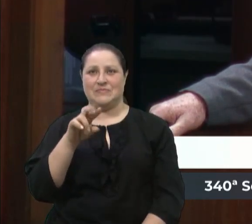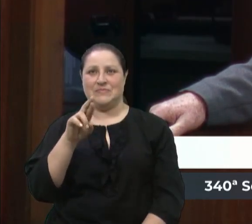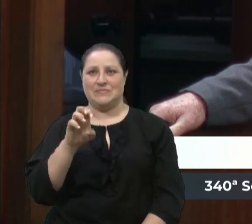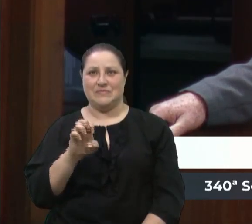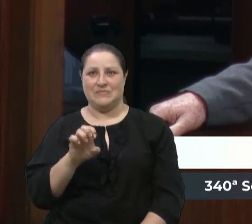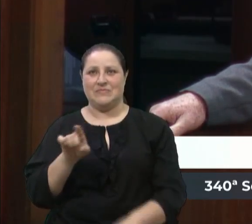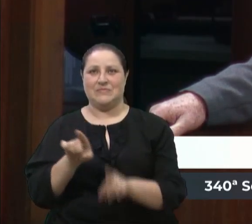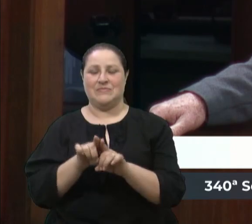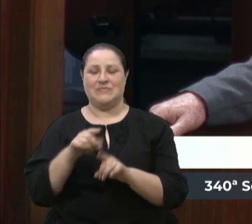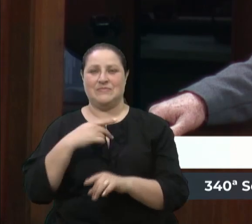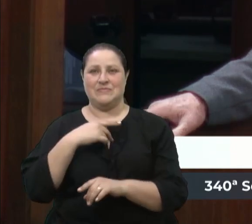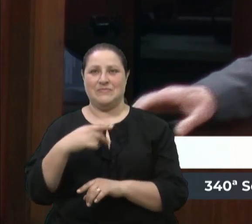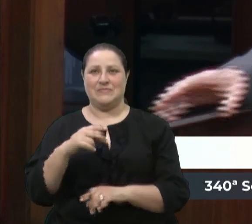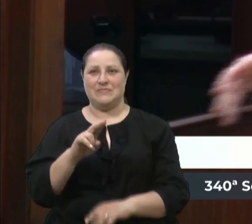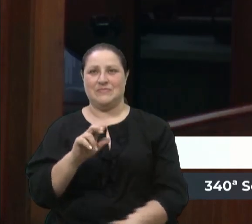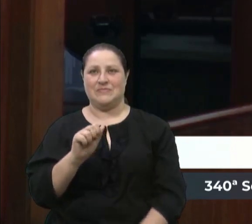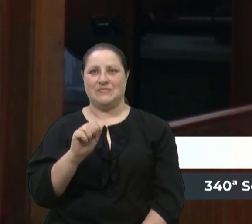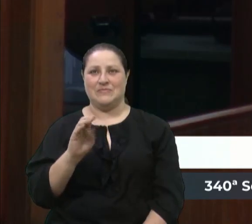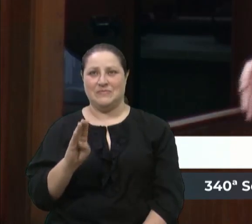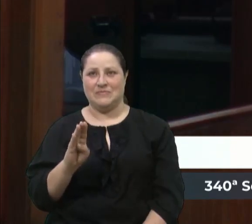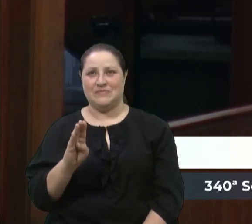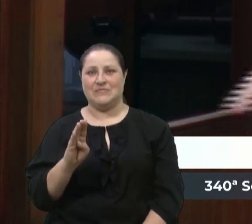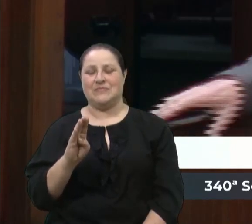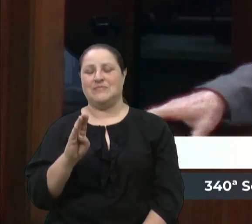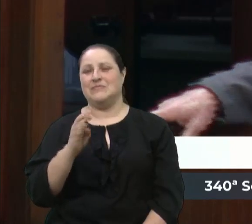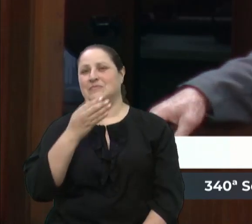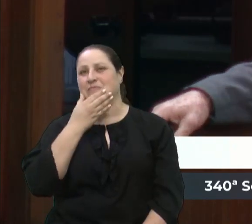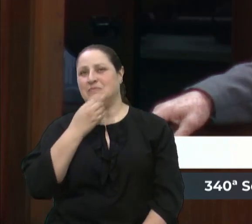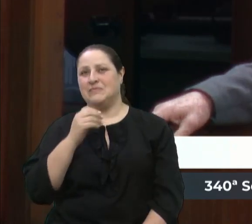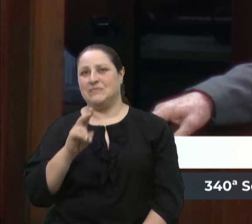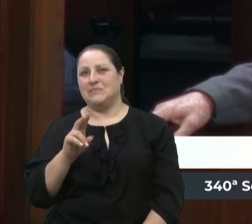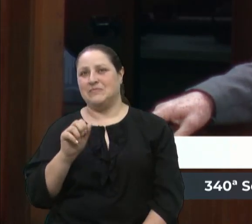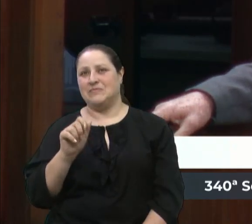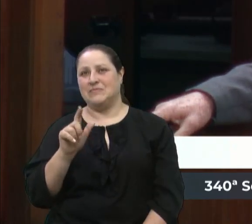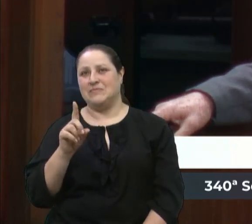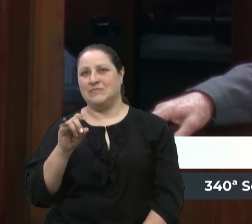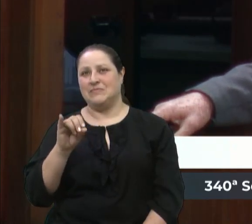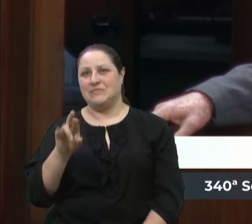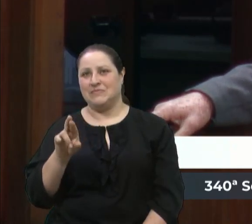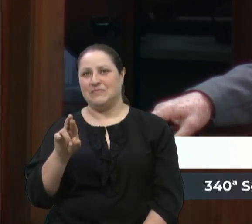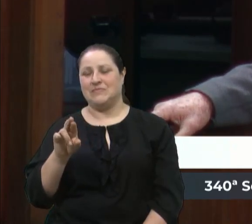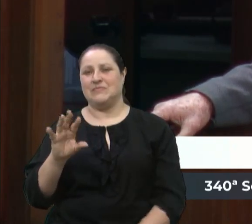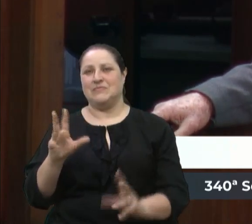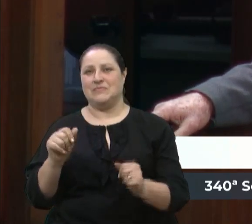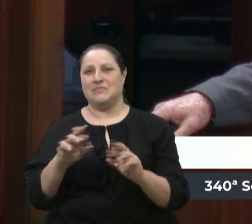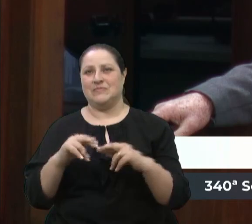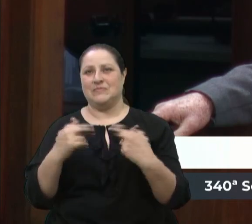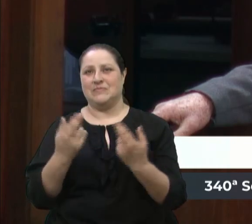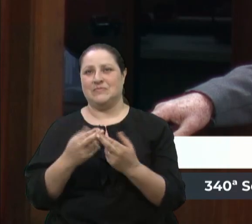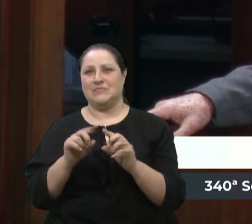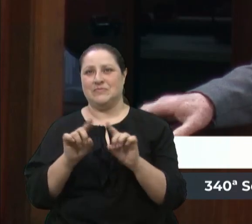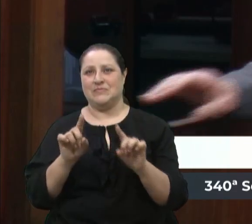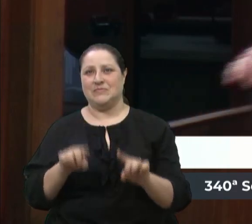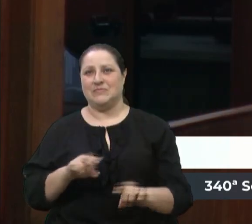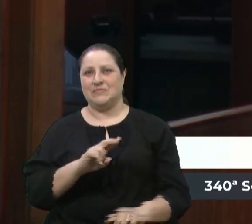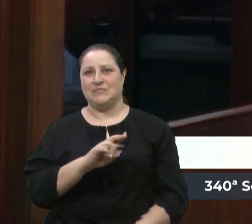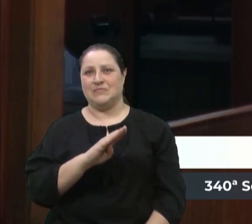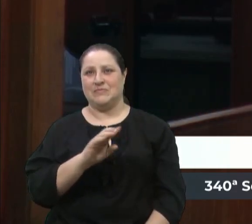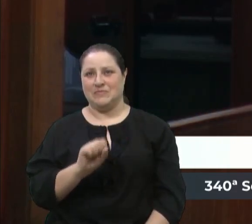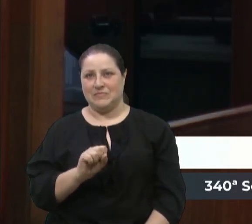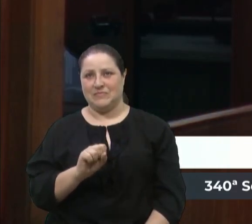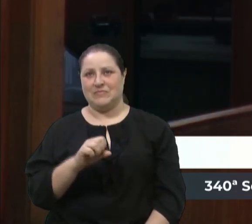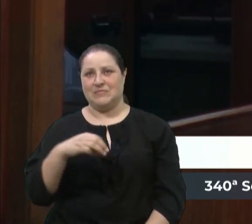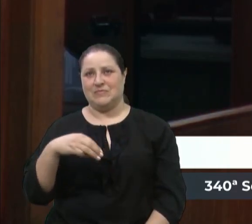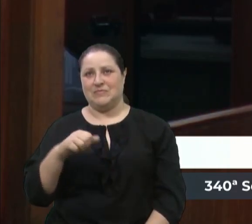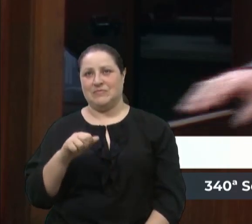Valdir Walter, todos reunidos com todos os funcionários da UBS do Mariani, o pessoal